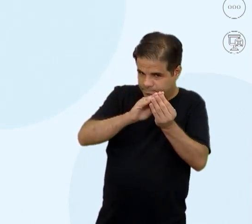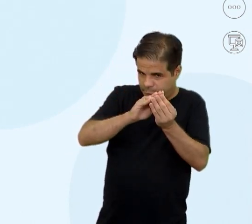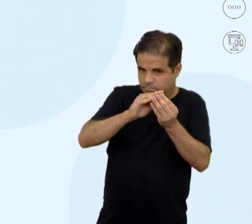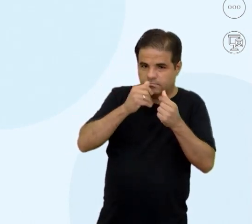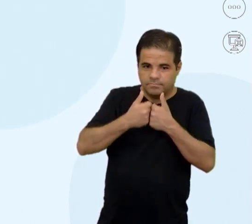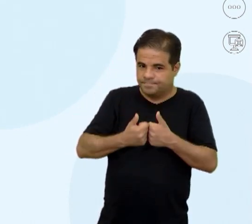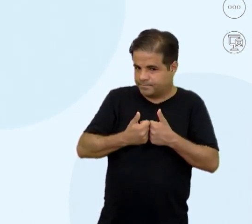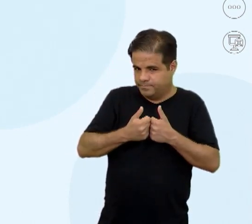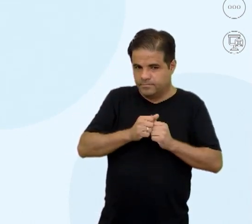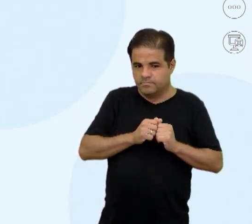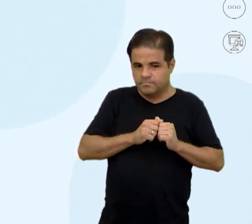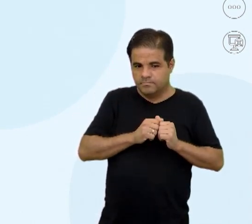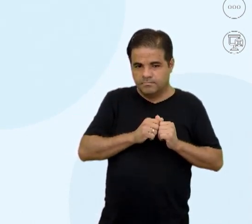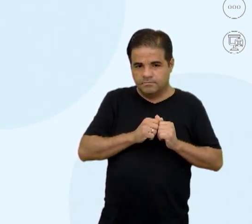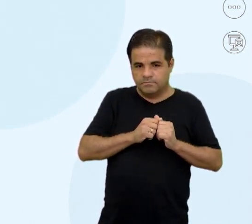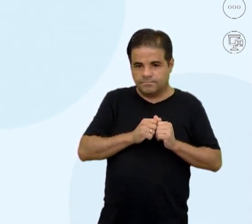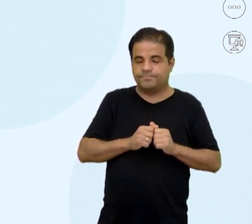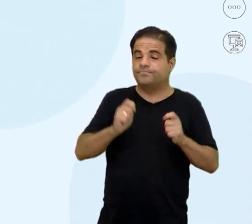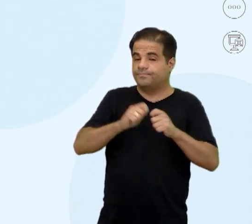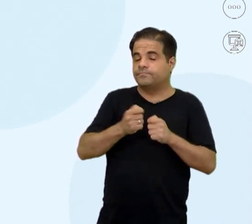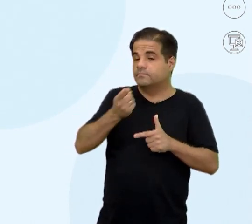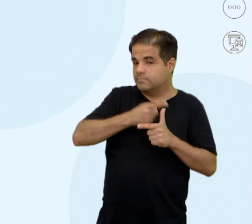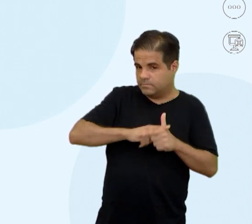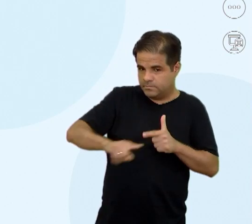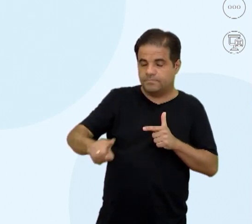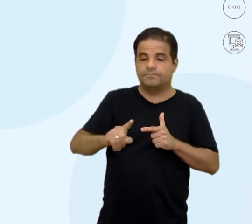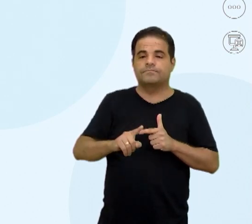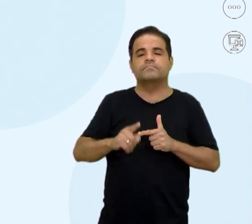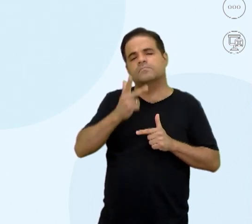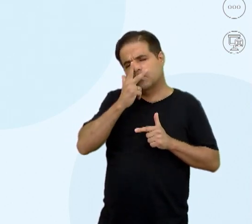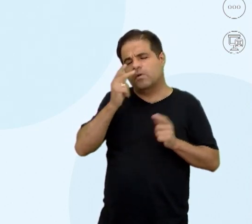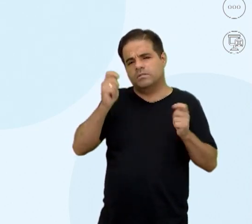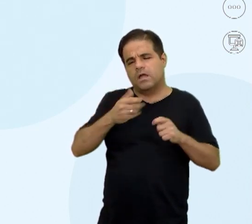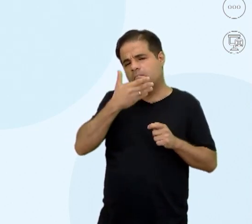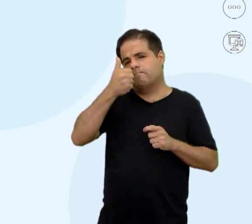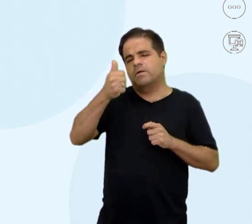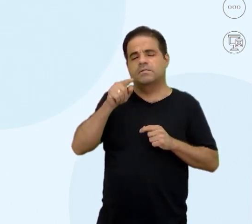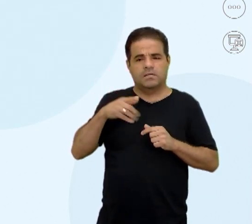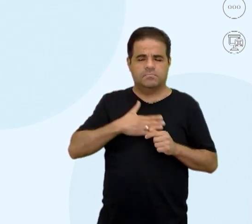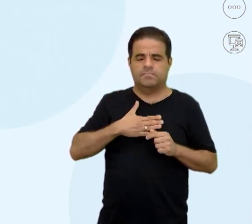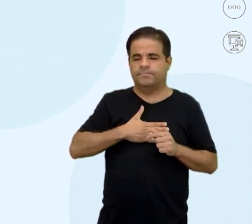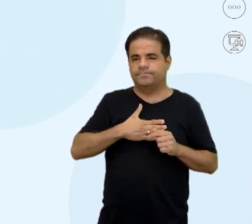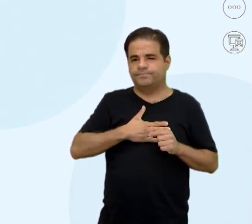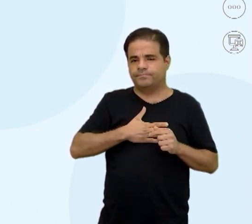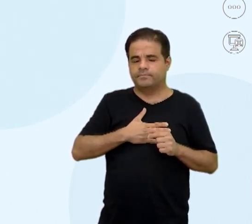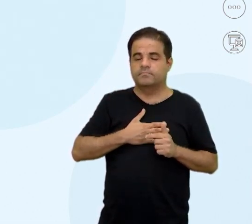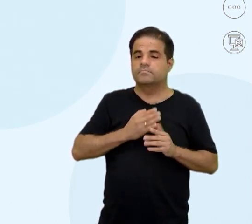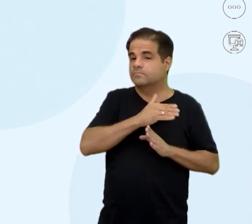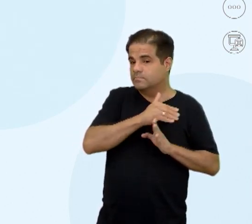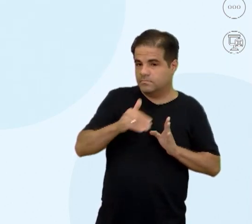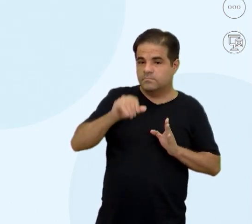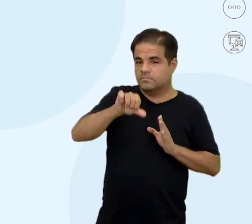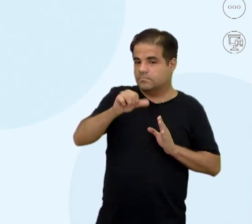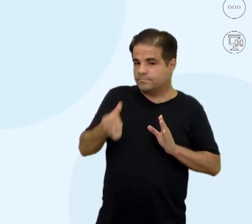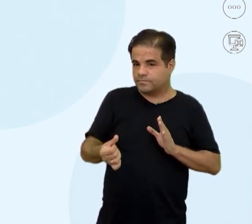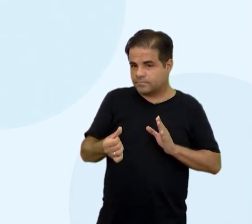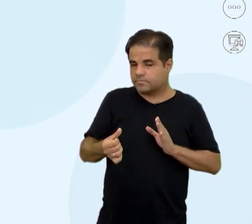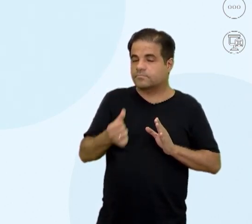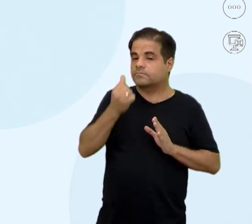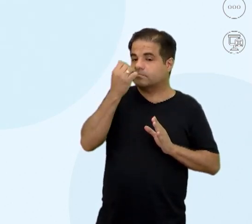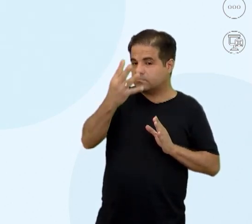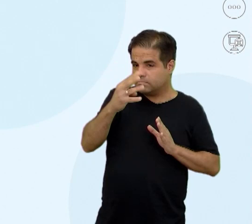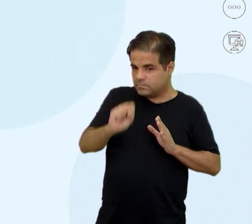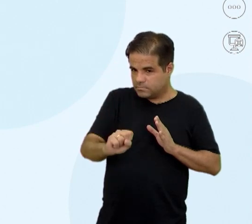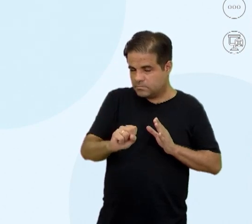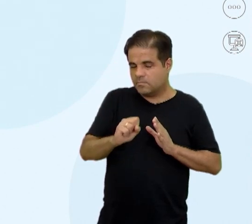Sim? Show. Bom, eu vou fazer divisão por 2 primeiro, porque eu acho que é mais fácil aqui pra mim. Metade de 96,